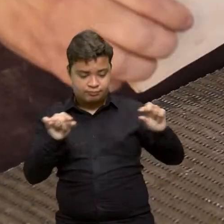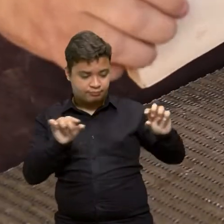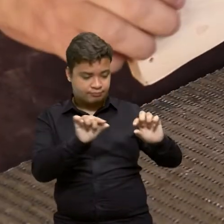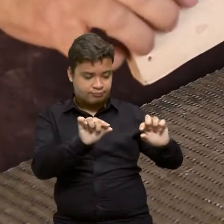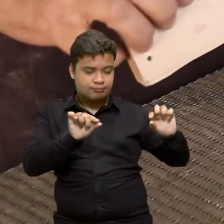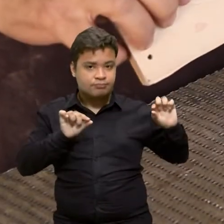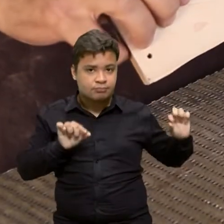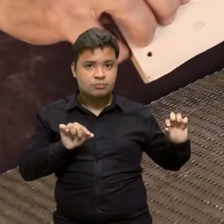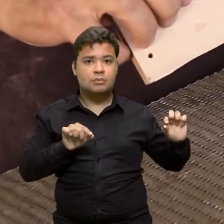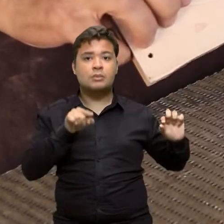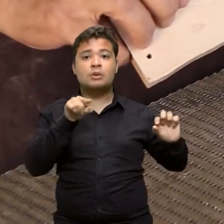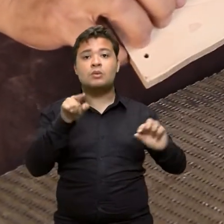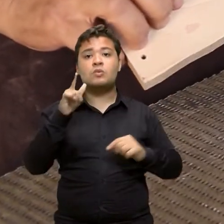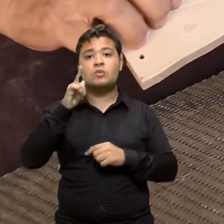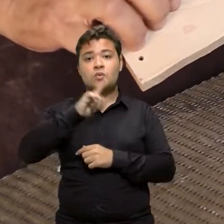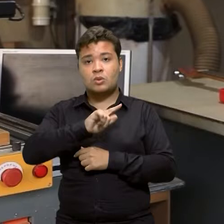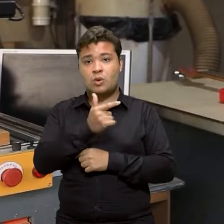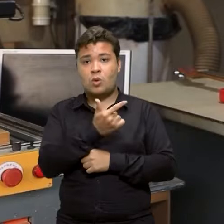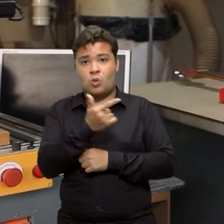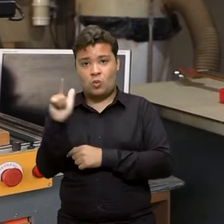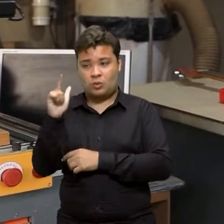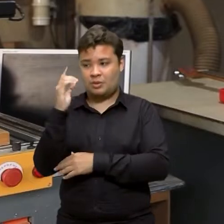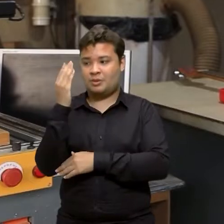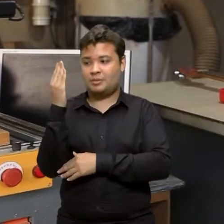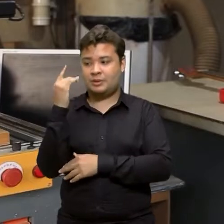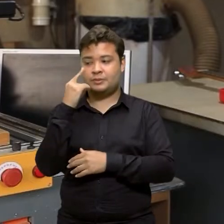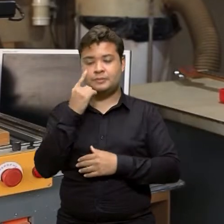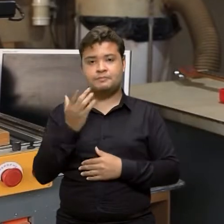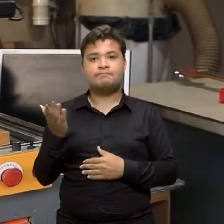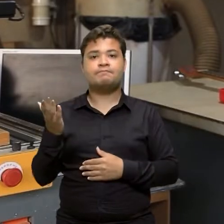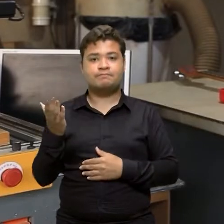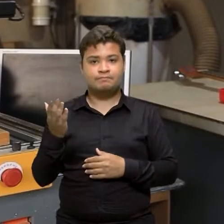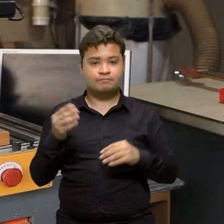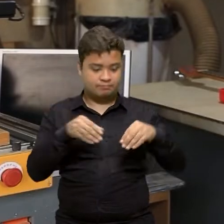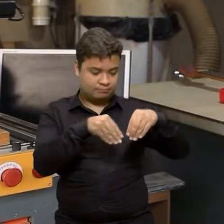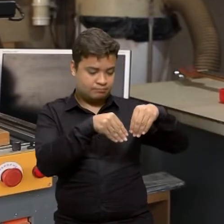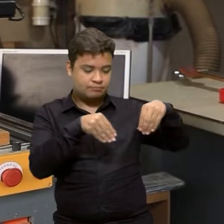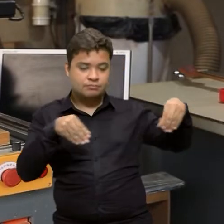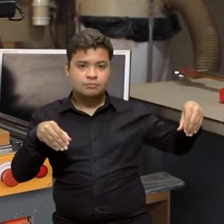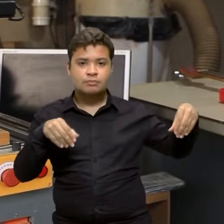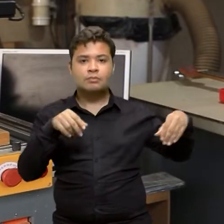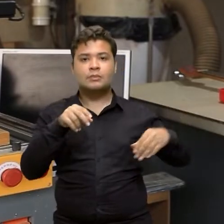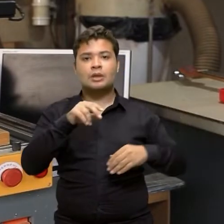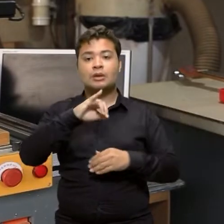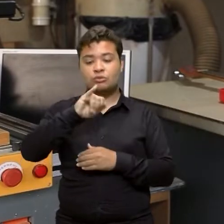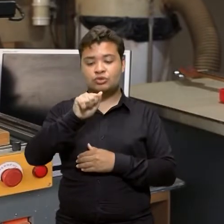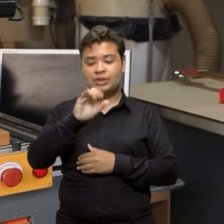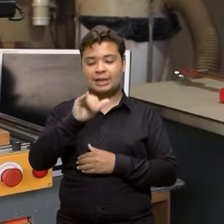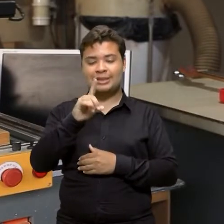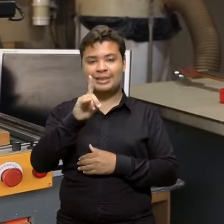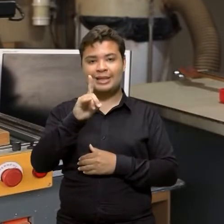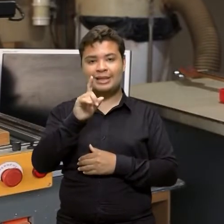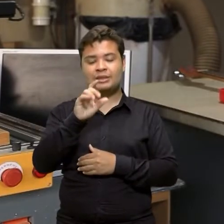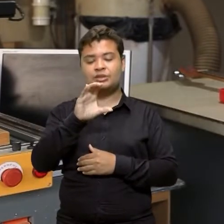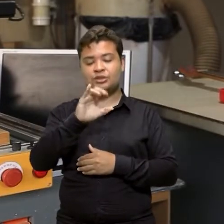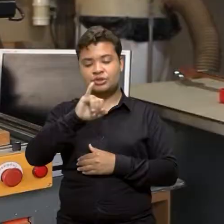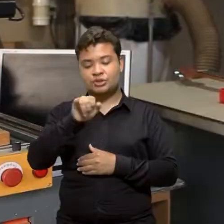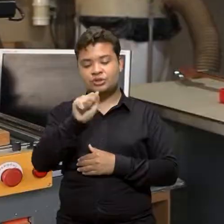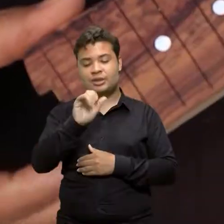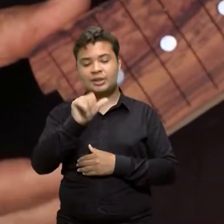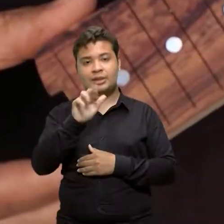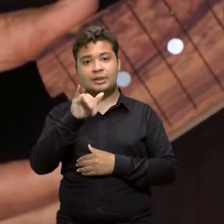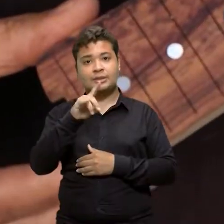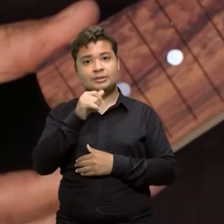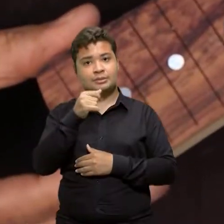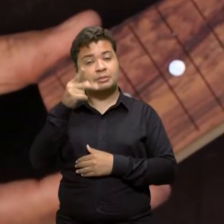dentro, aí o braço já recebe essa outra madeira, que é a escala. Nesse caso é um jacarandá brasileiro figurado, uma madeira muito bonita. E